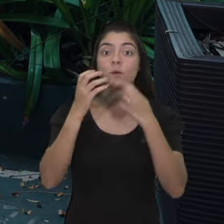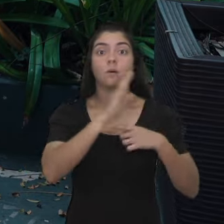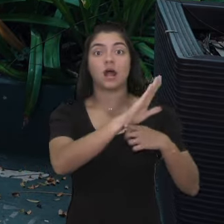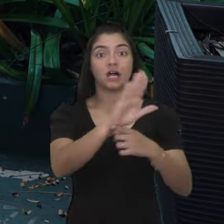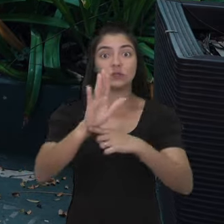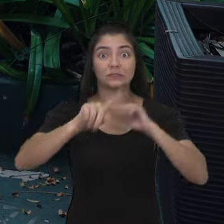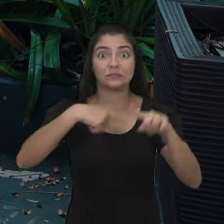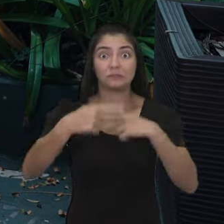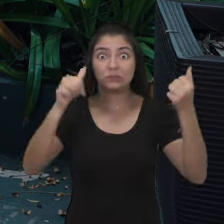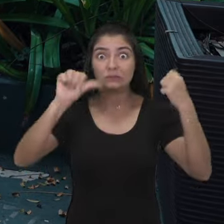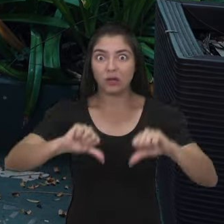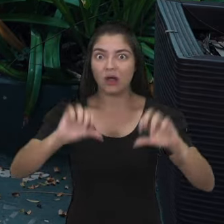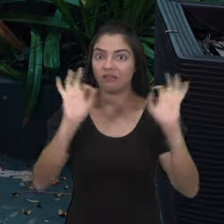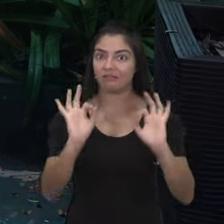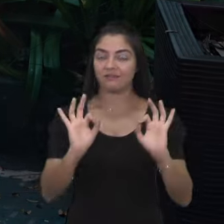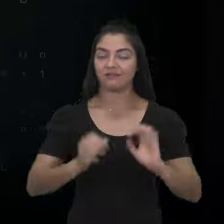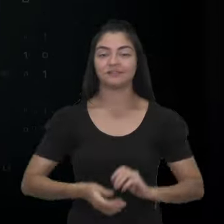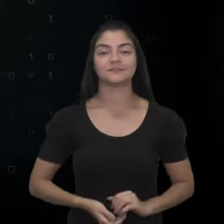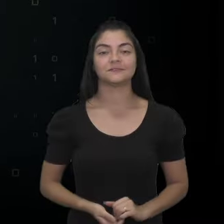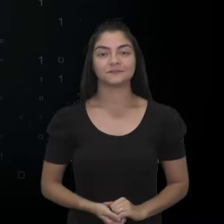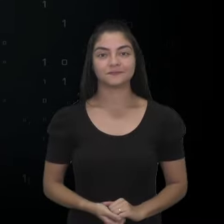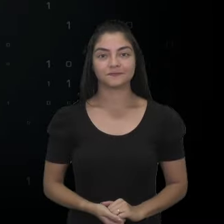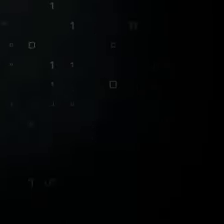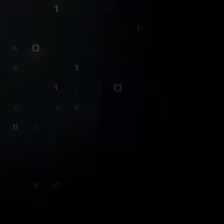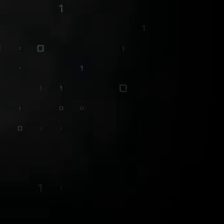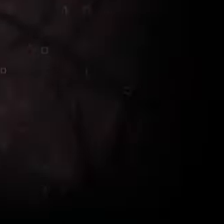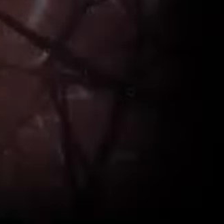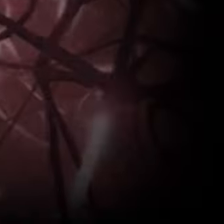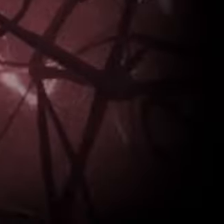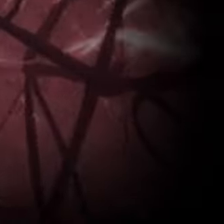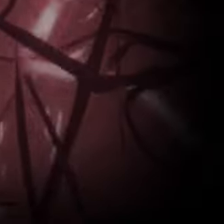para prevenir as suas complicações?